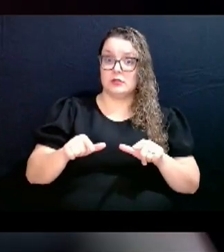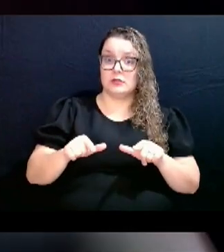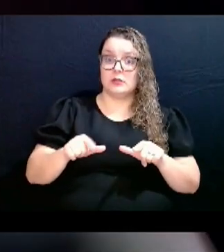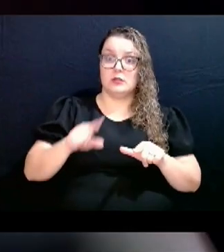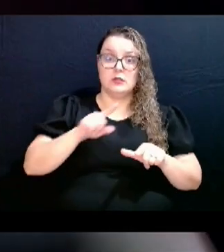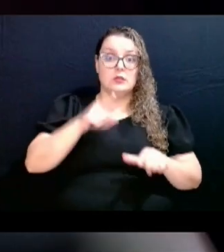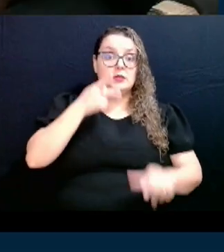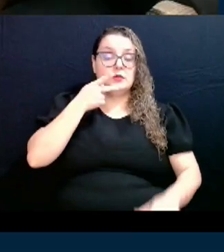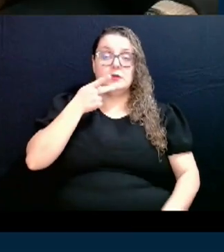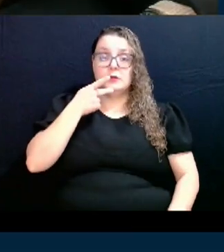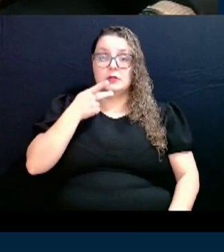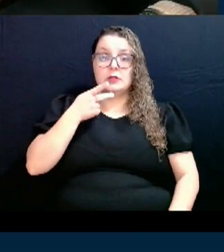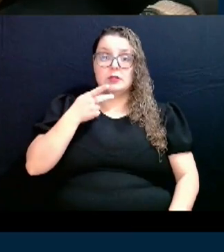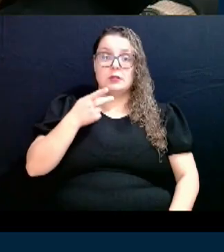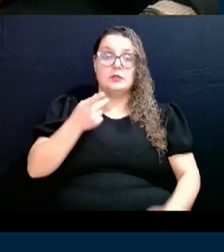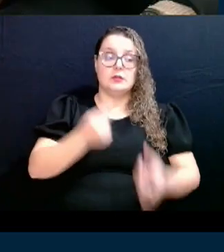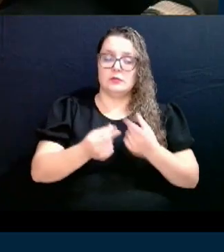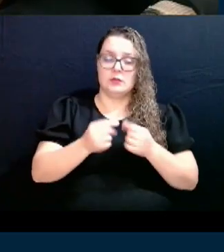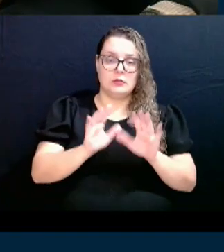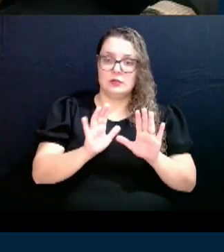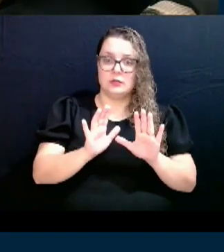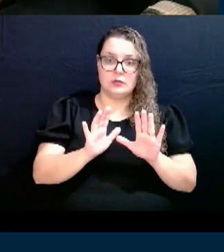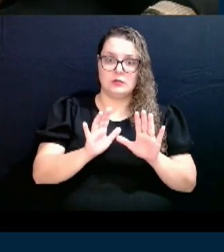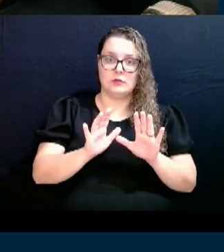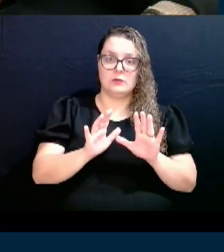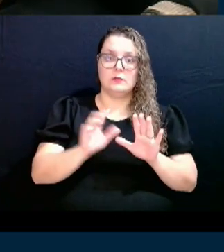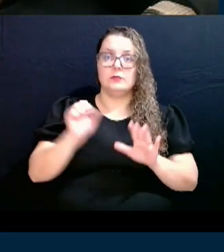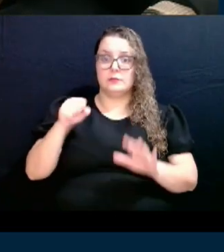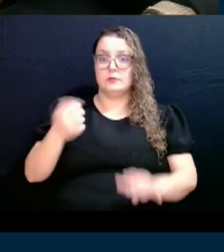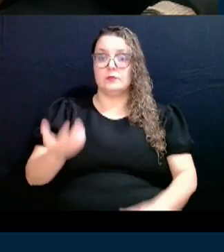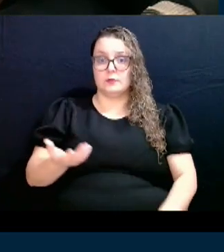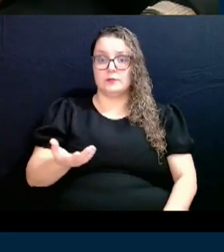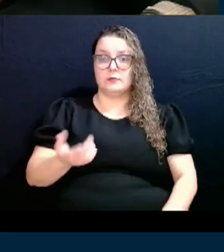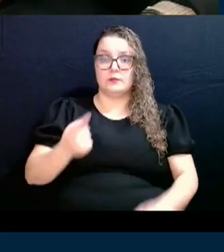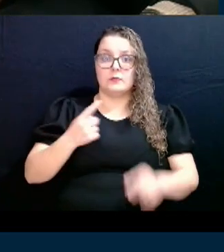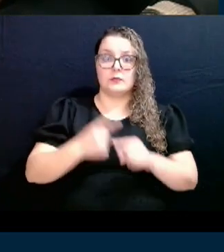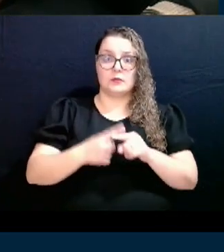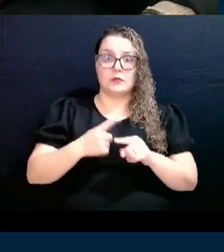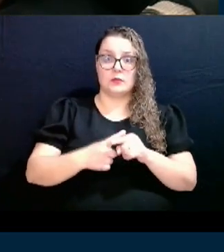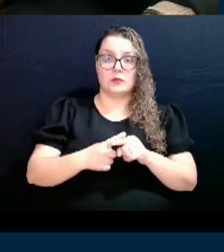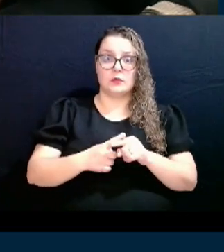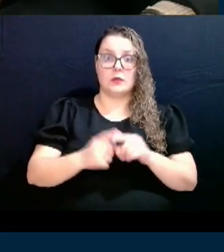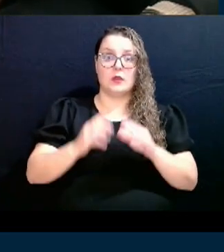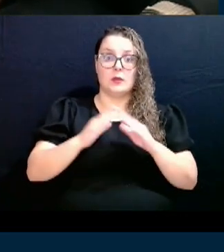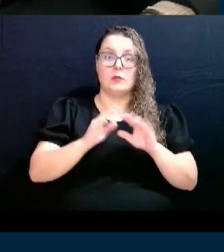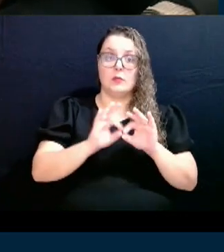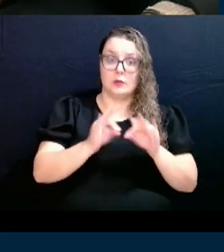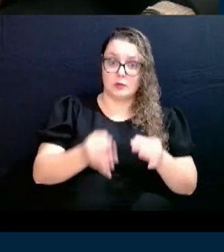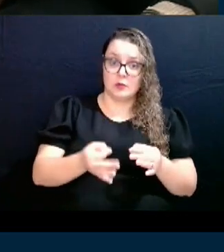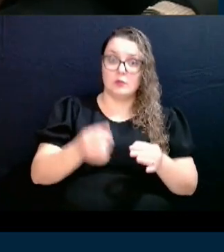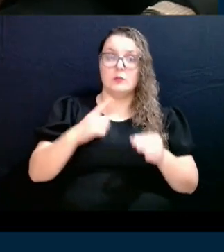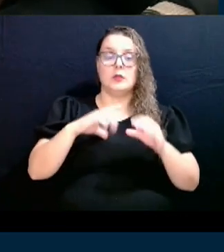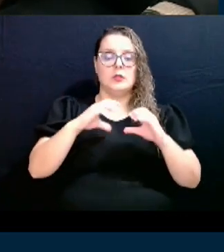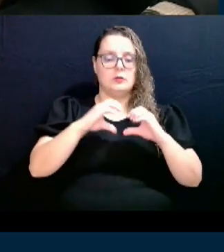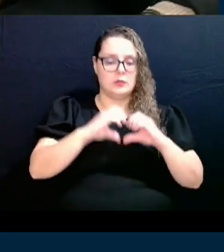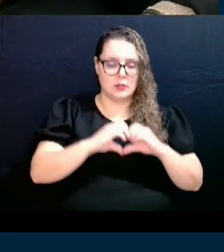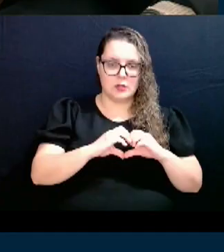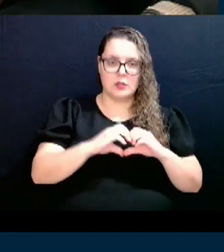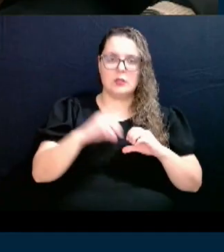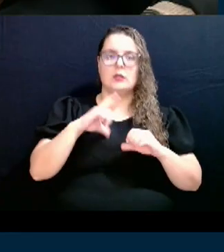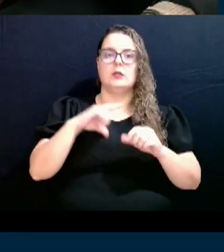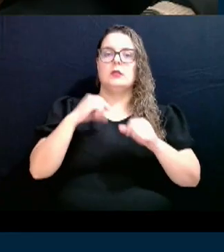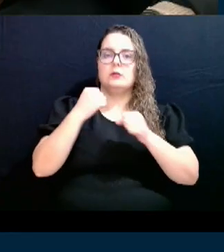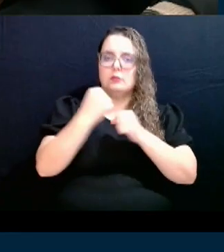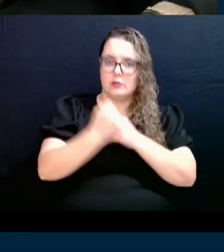condições financeiras, porque às vezes é uma casa simples, humilde, mas tem muito amor, tem muita proteção e tudo